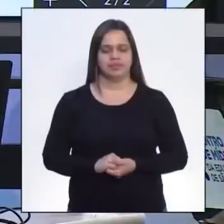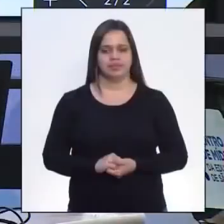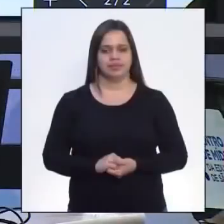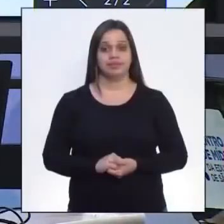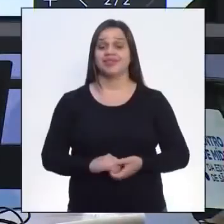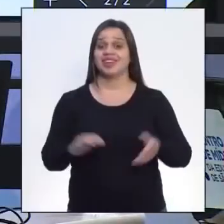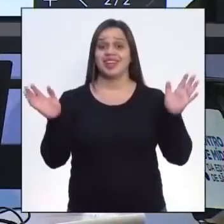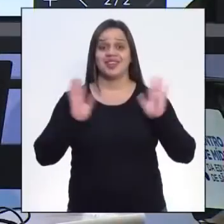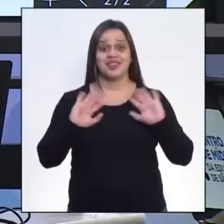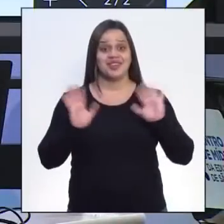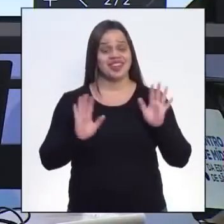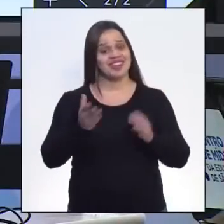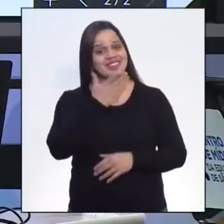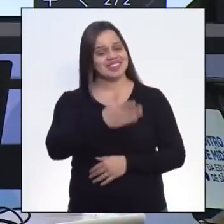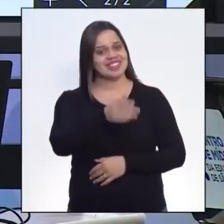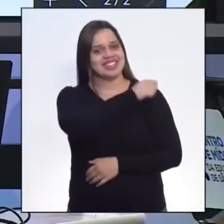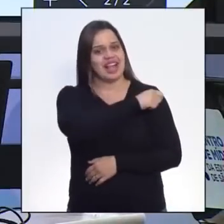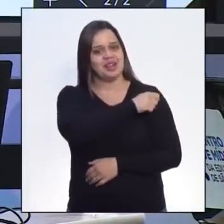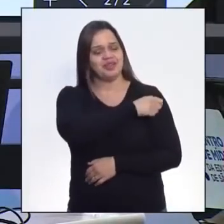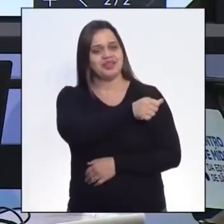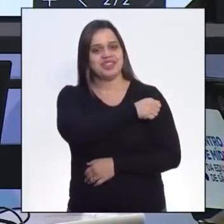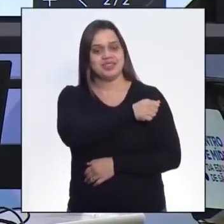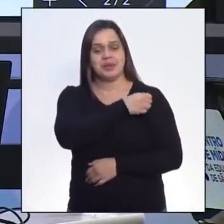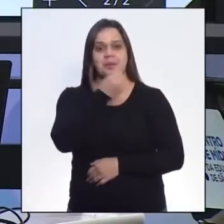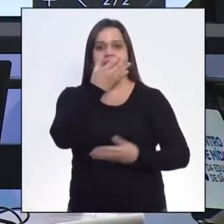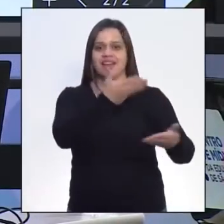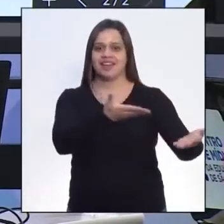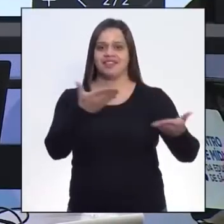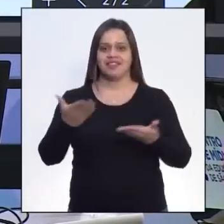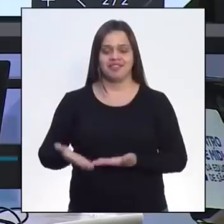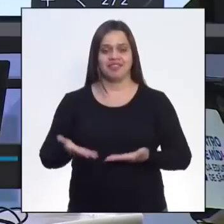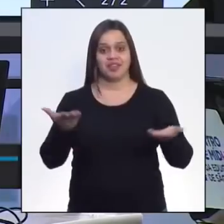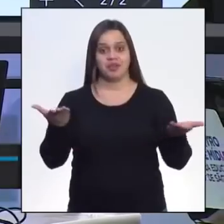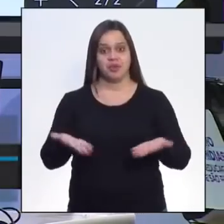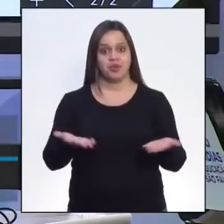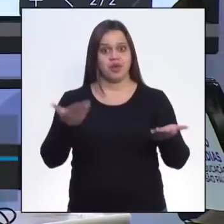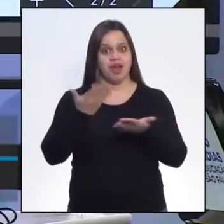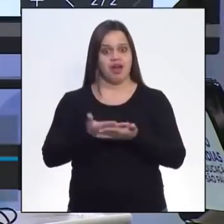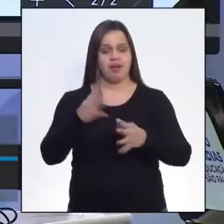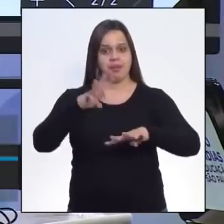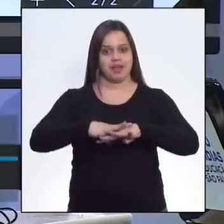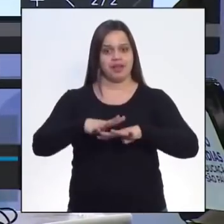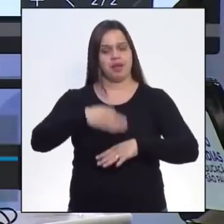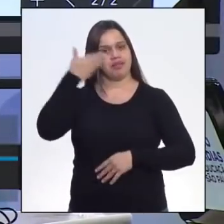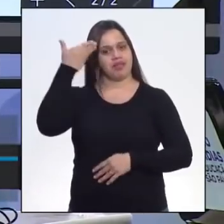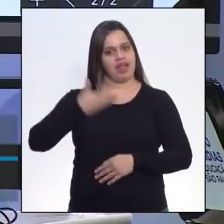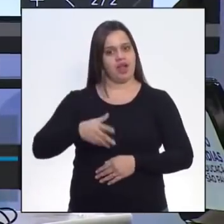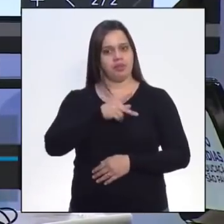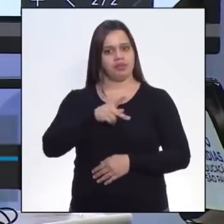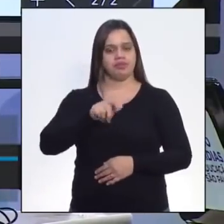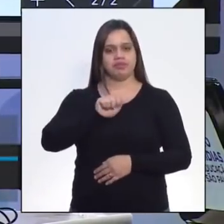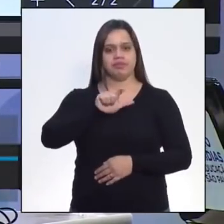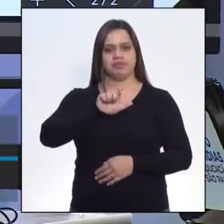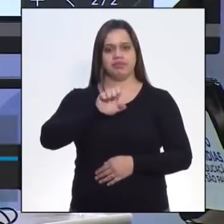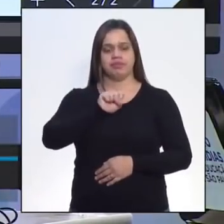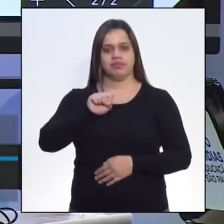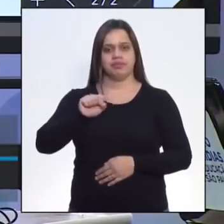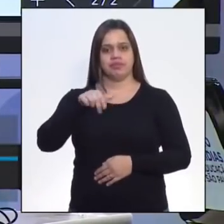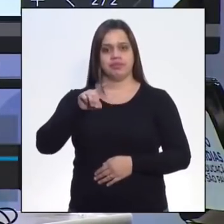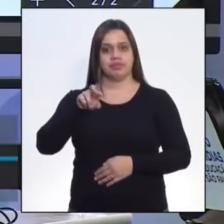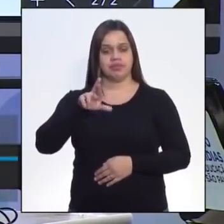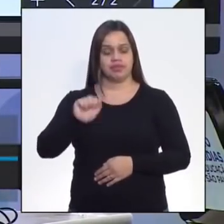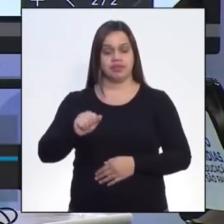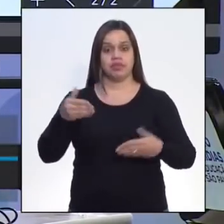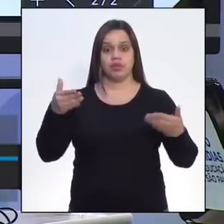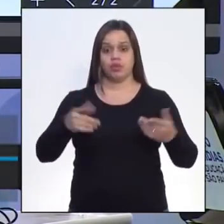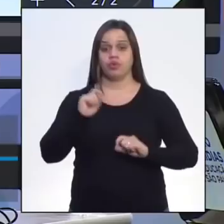Olá, aluno do sexto ano. Bem-vindos a mais uma aula de matemática. Eu sou a professora Alessandra e hoje